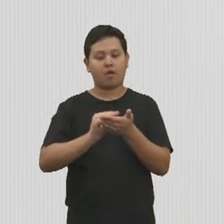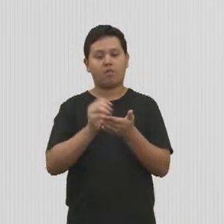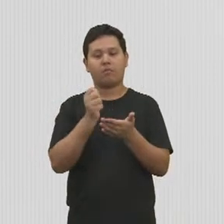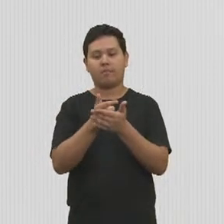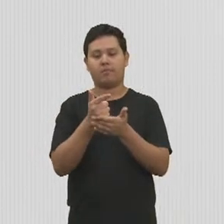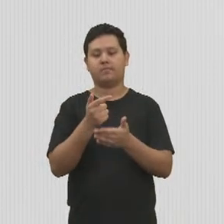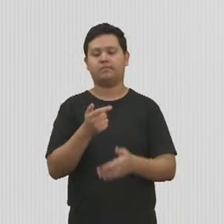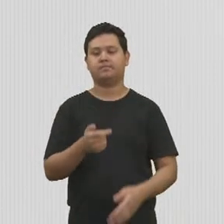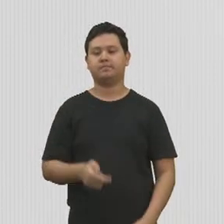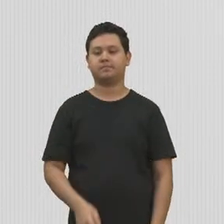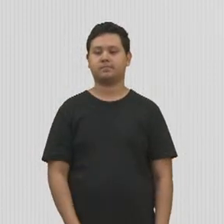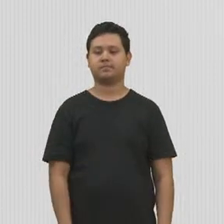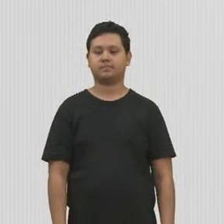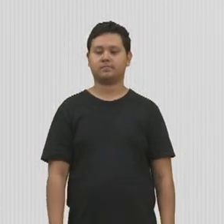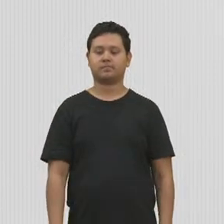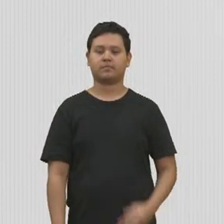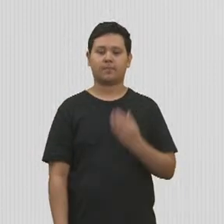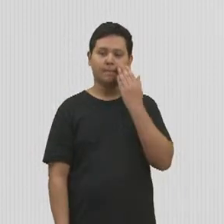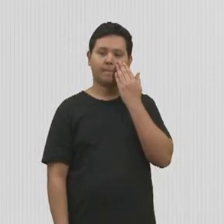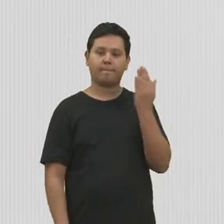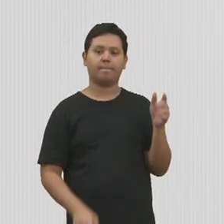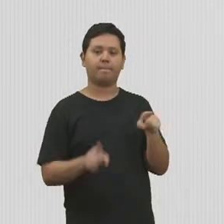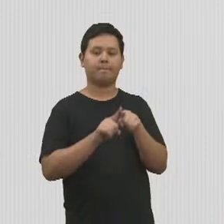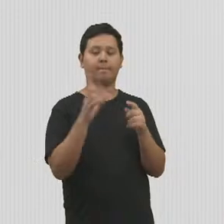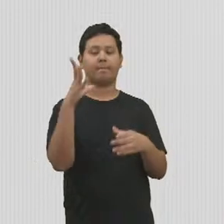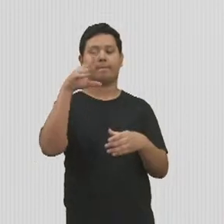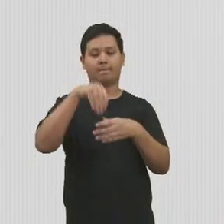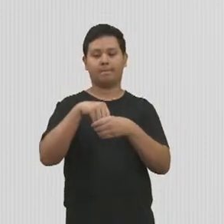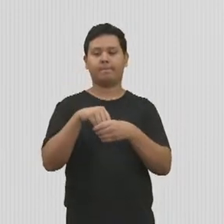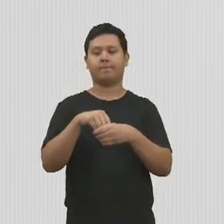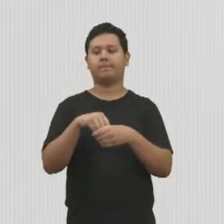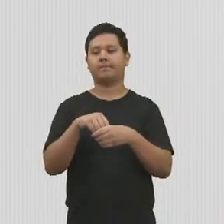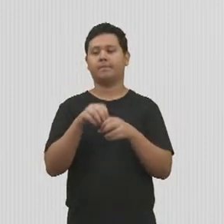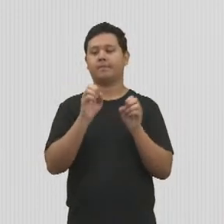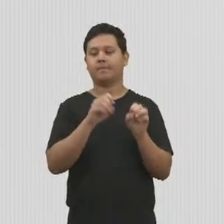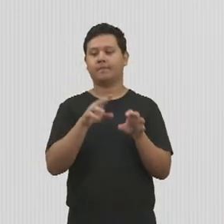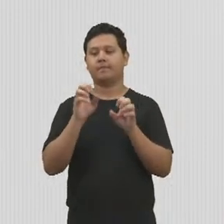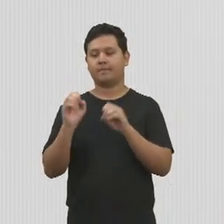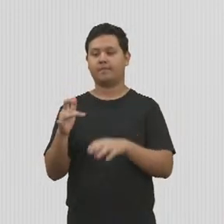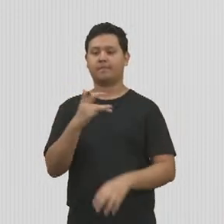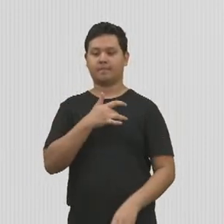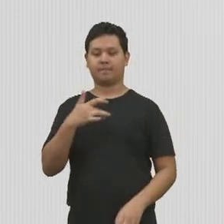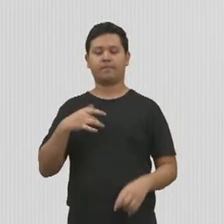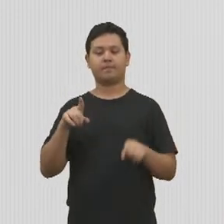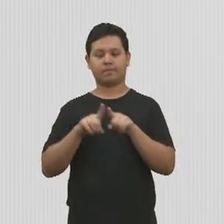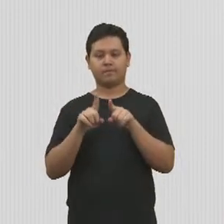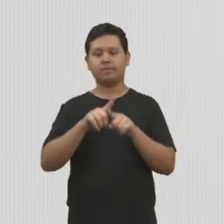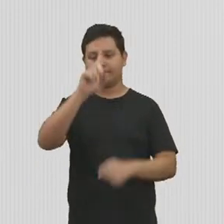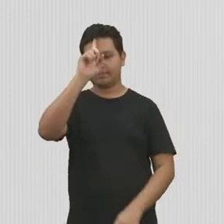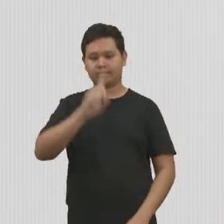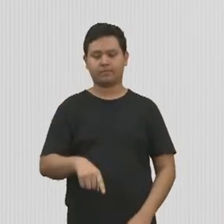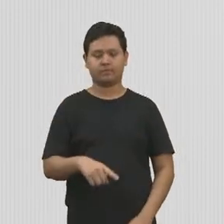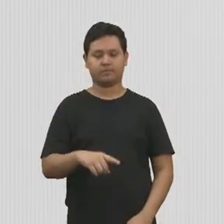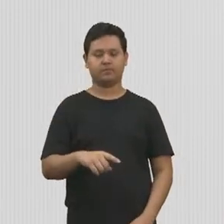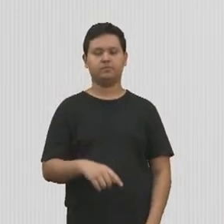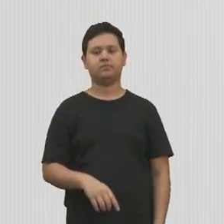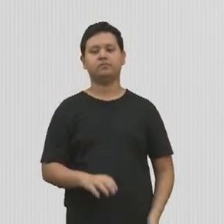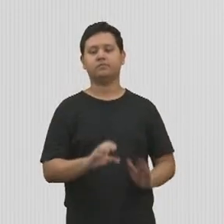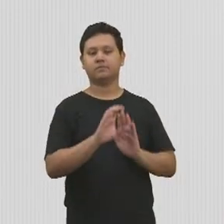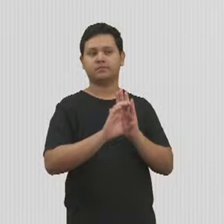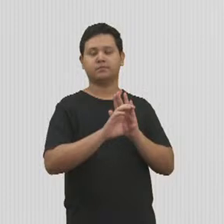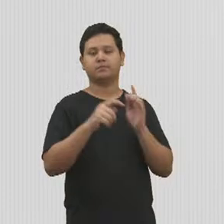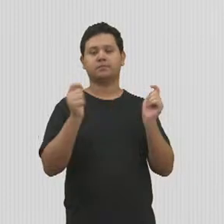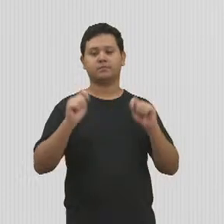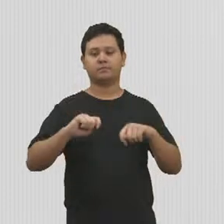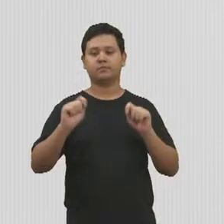favor. Aqui as aplicações no ensino e na saúde, né, que são obrigações constitucionais. A gente